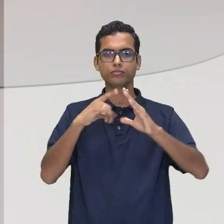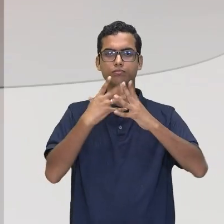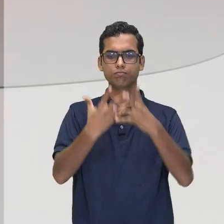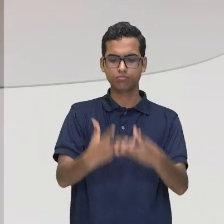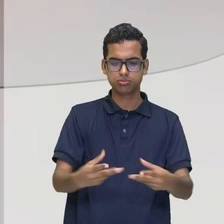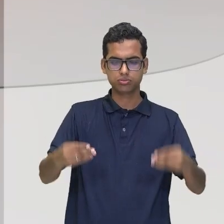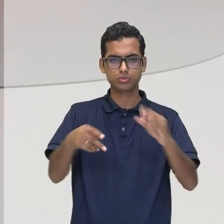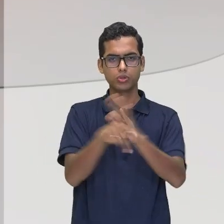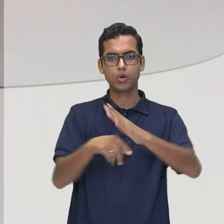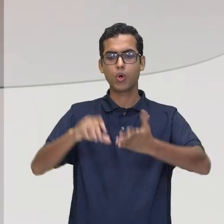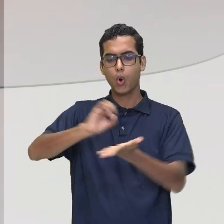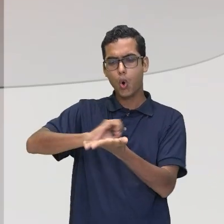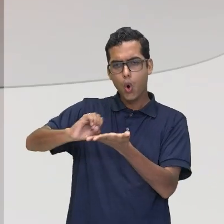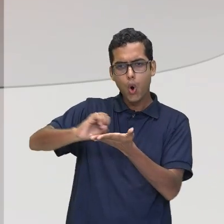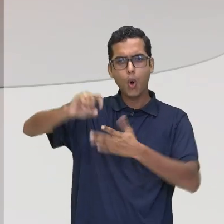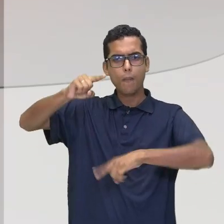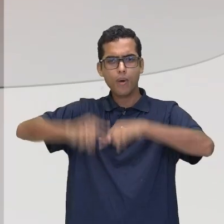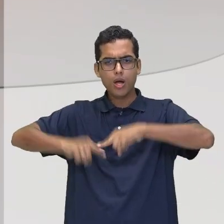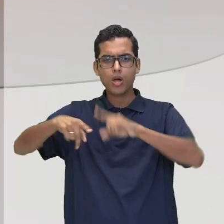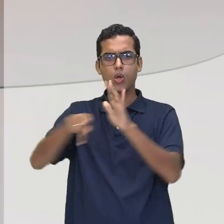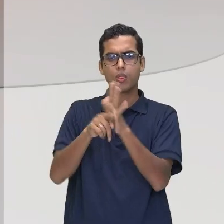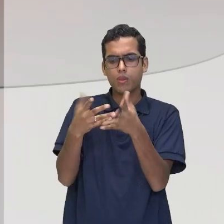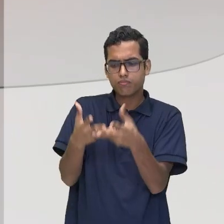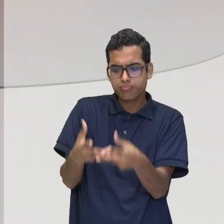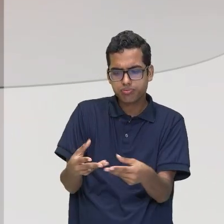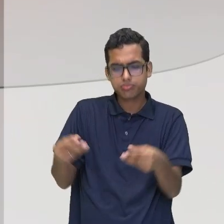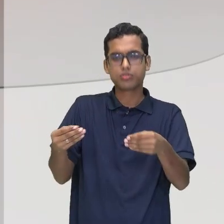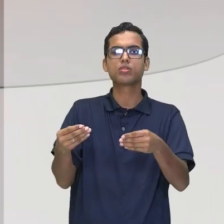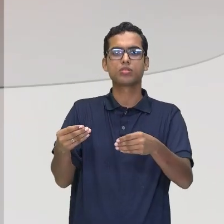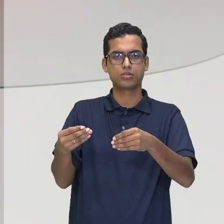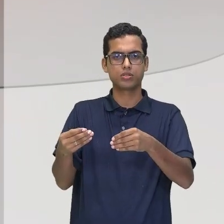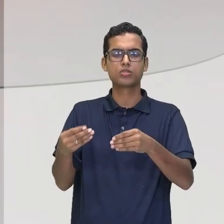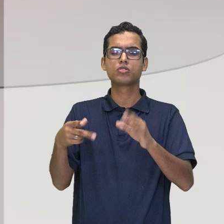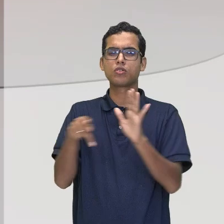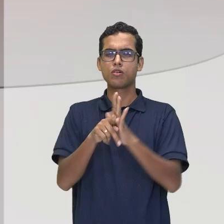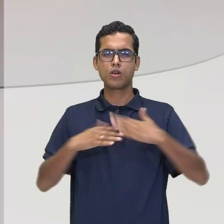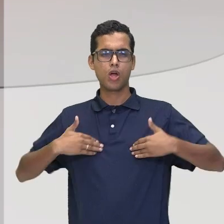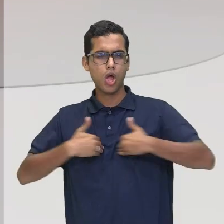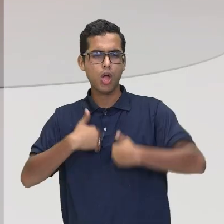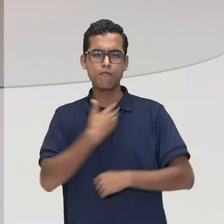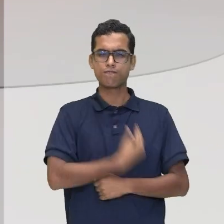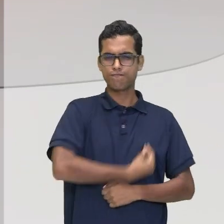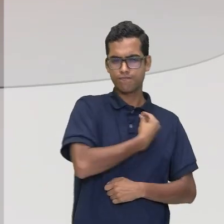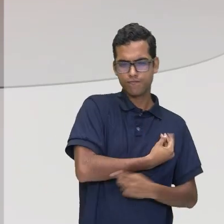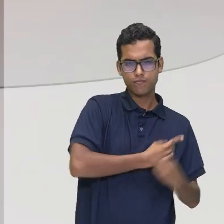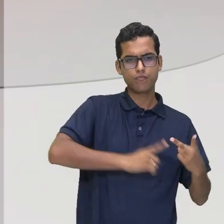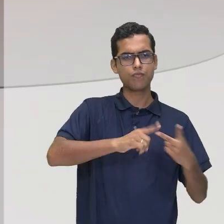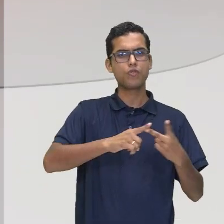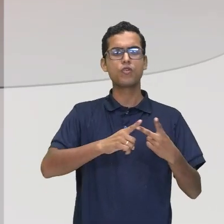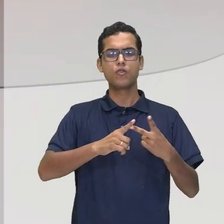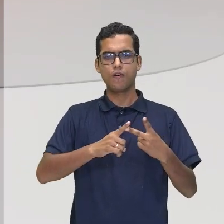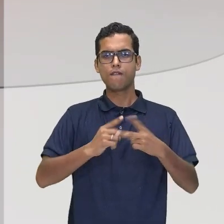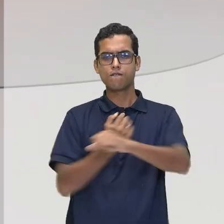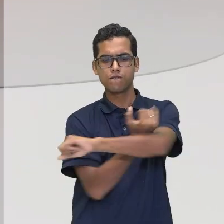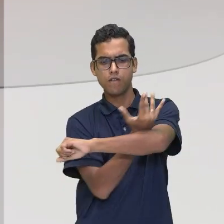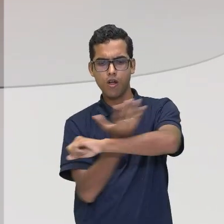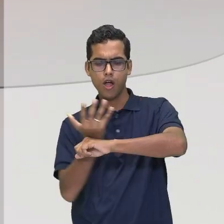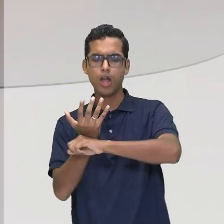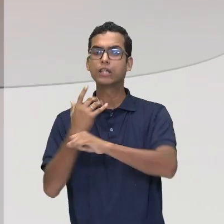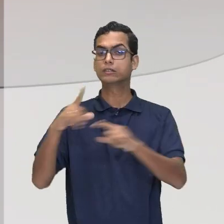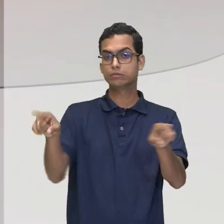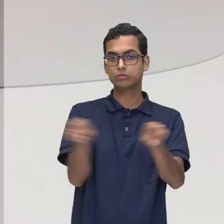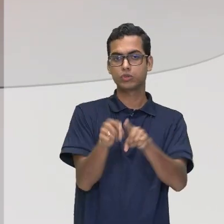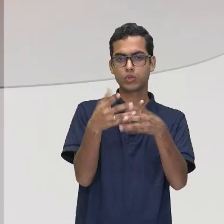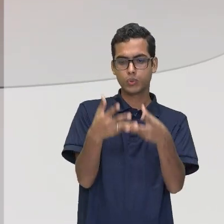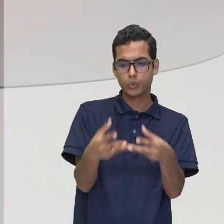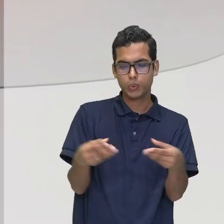da matéria orgânica, ou seja, os seres vivos, animais ou vegetais, tá? E essa decomposição